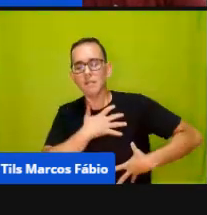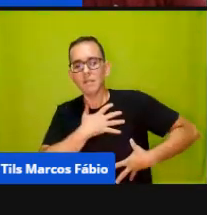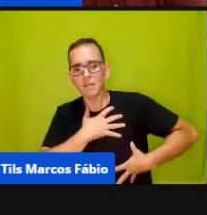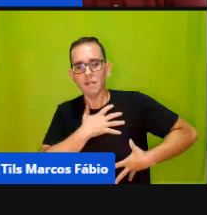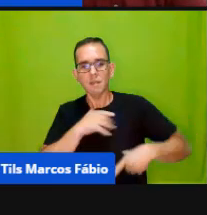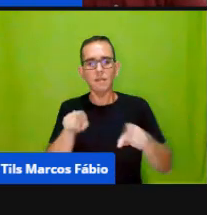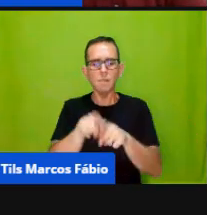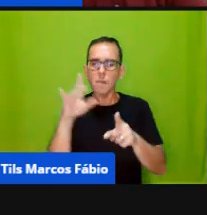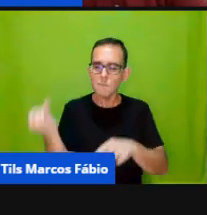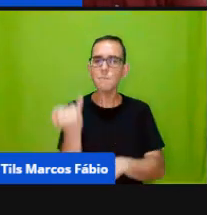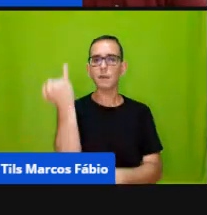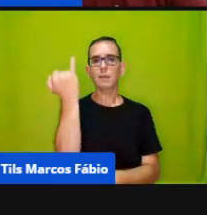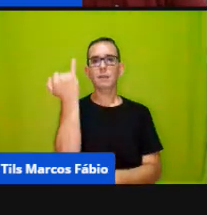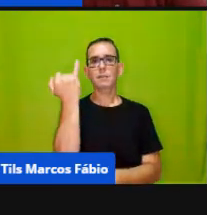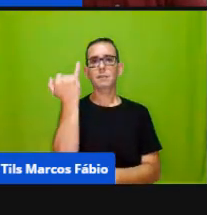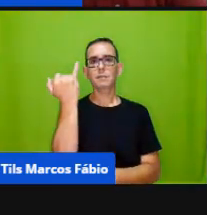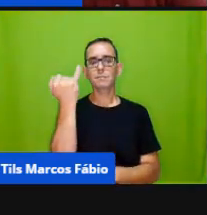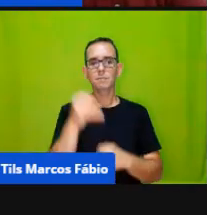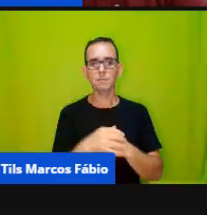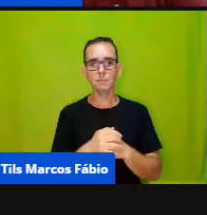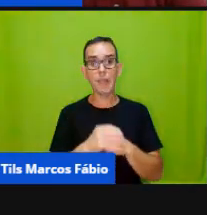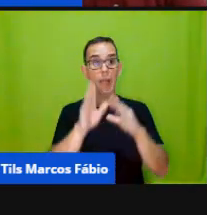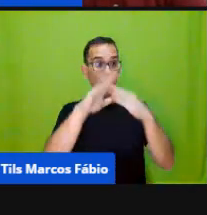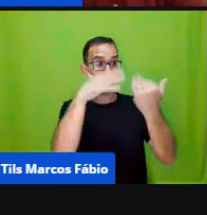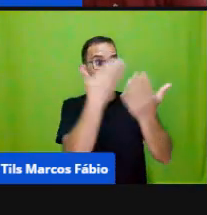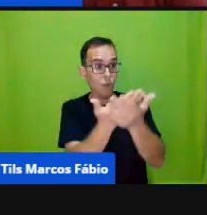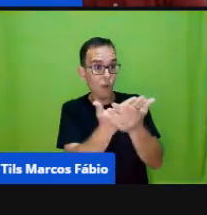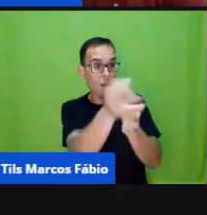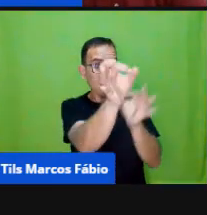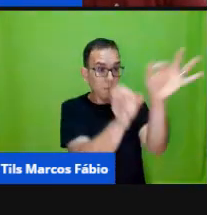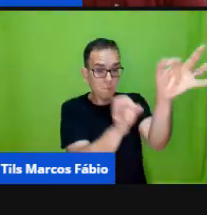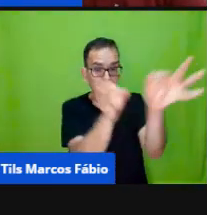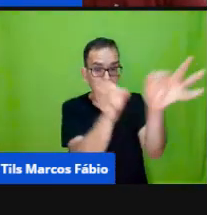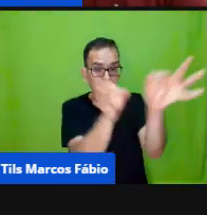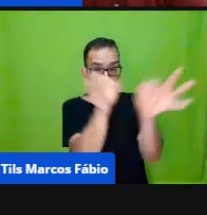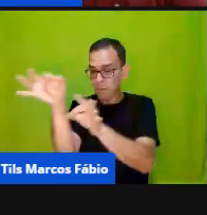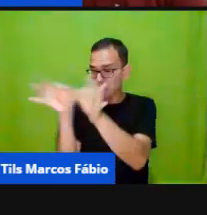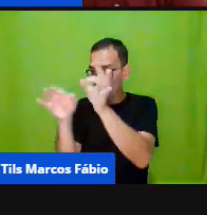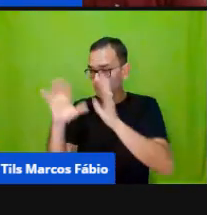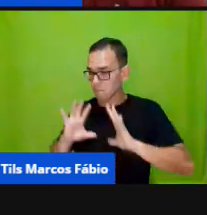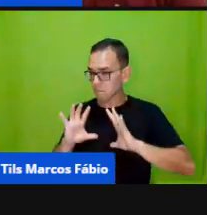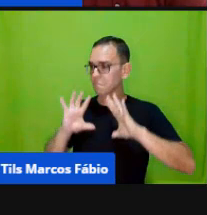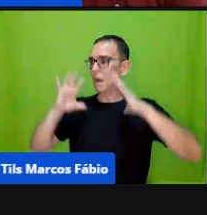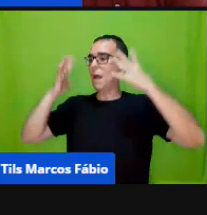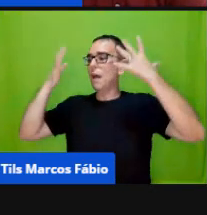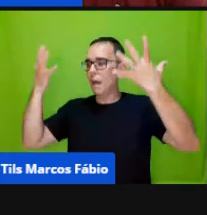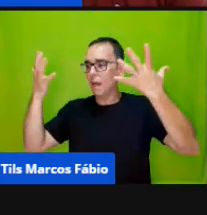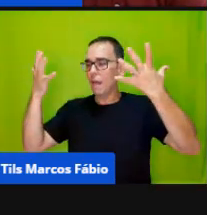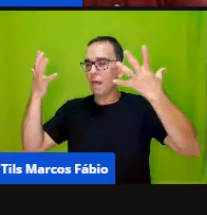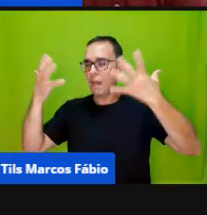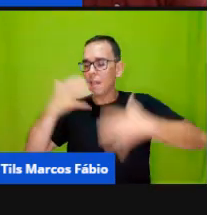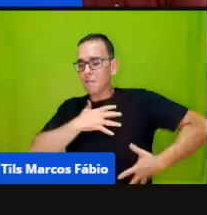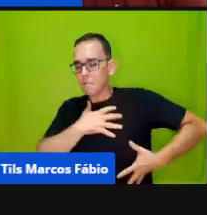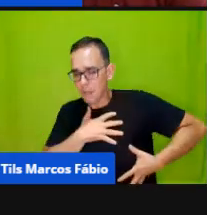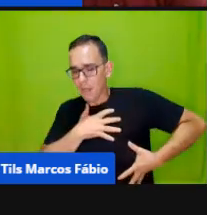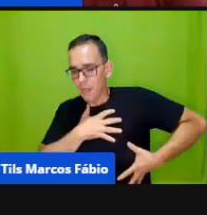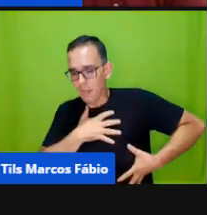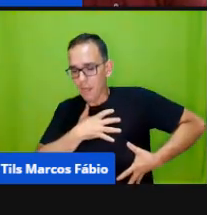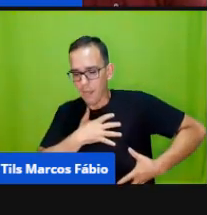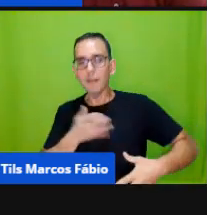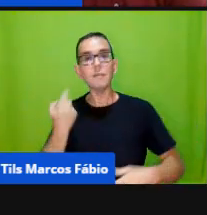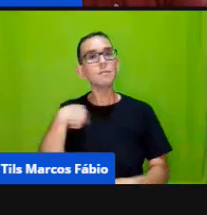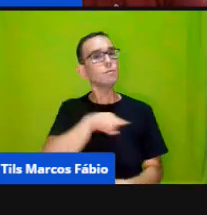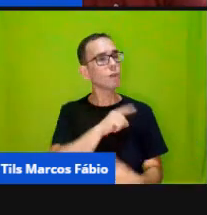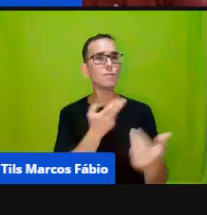extremamente importante, né? As escolas se preparavam para os festivais de quadrilhas como a gente